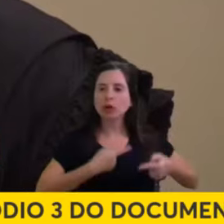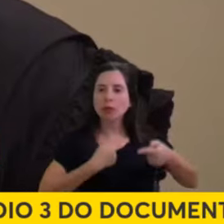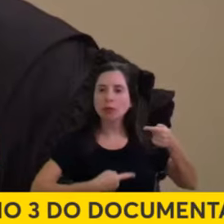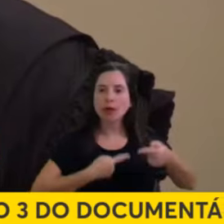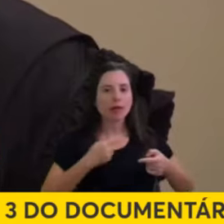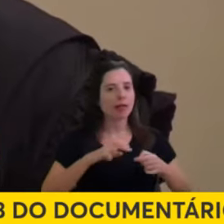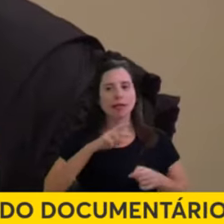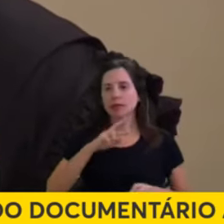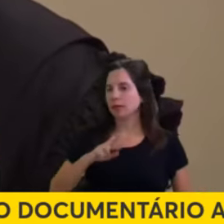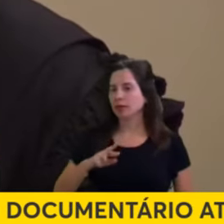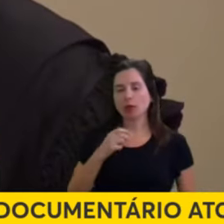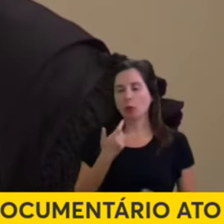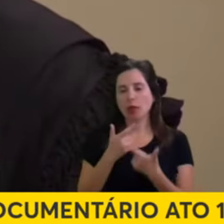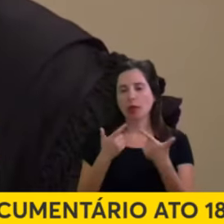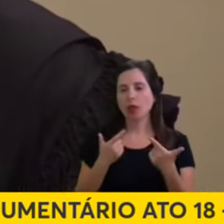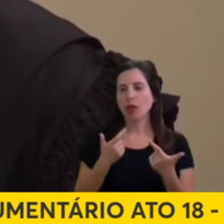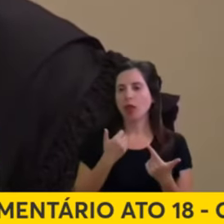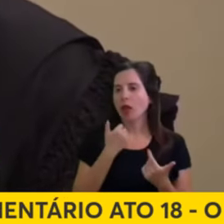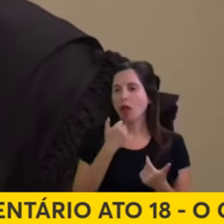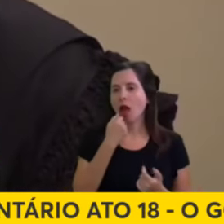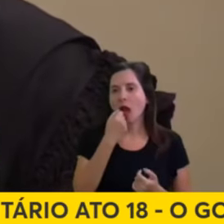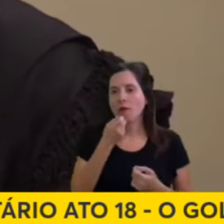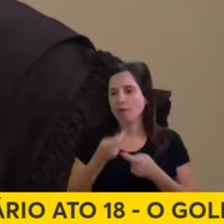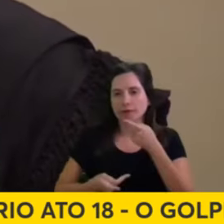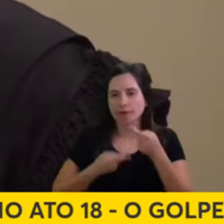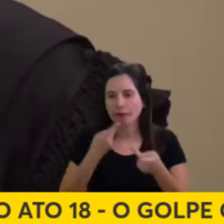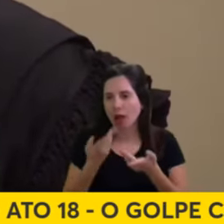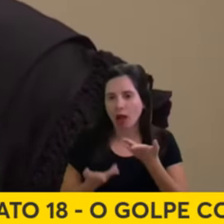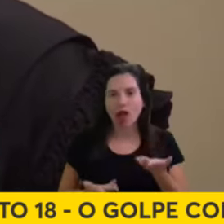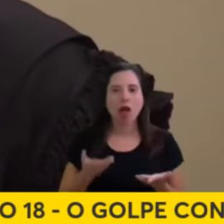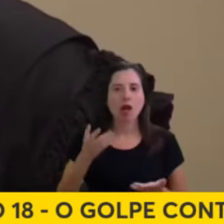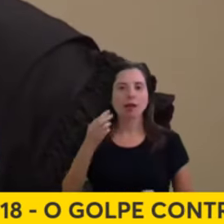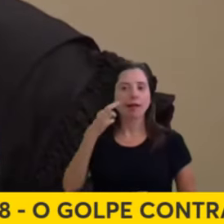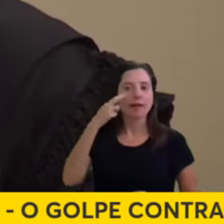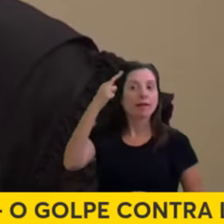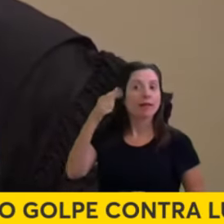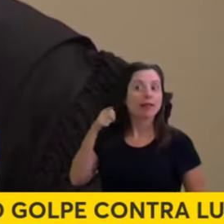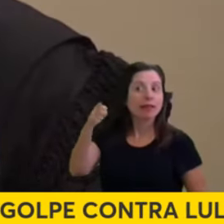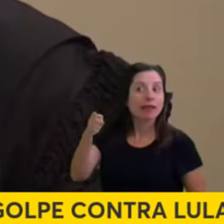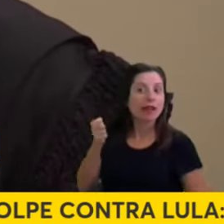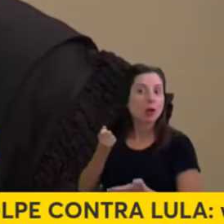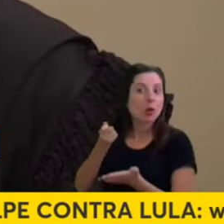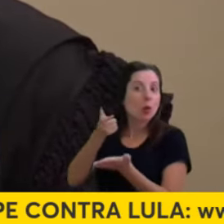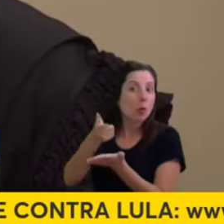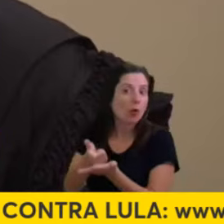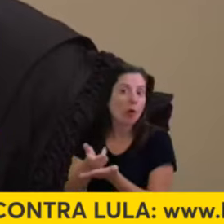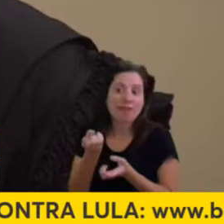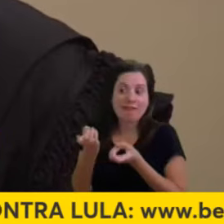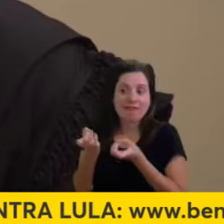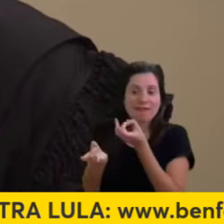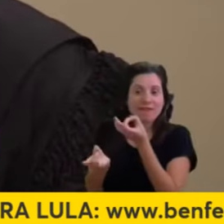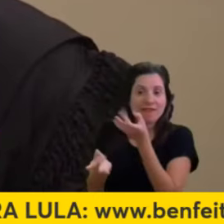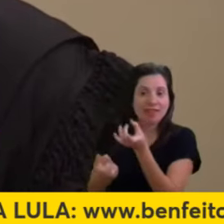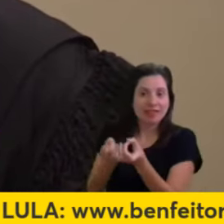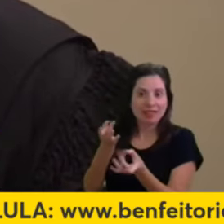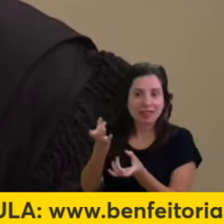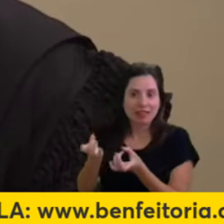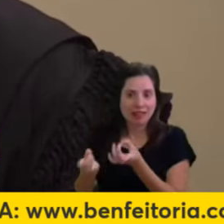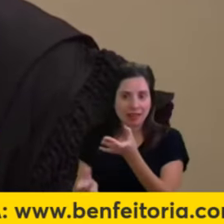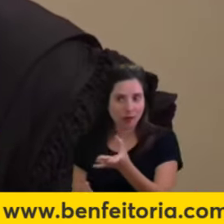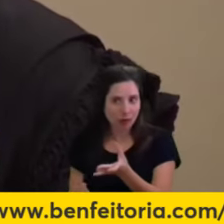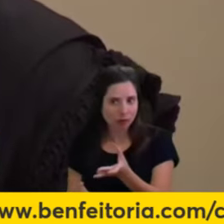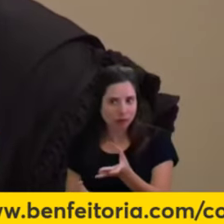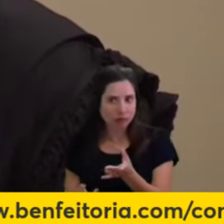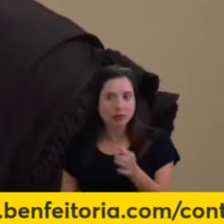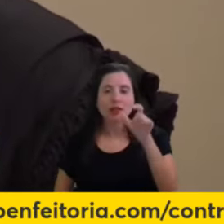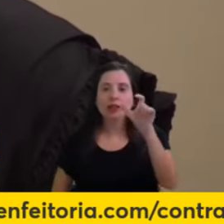evidência mínima de que Sérgio Mouro e Luciano bivar tenham feito compra e venda para mudanç de partido ou de que a remuneração do luí Felipe Cunha ou